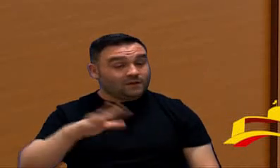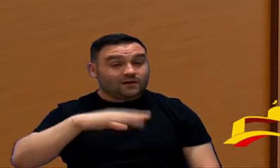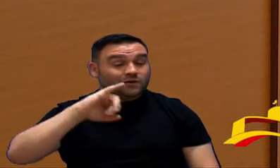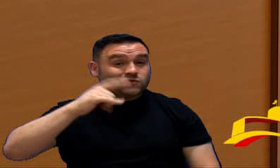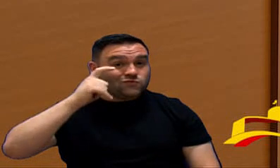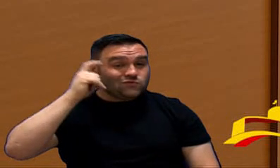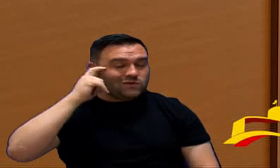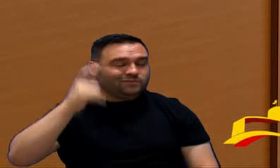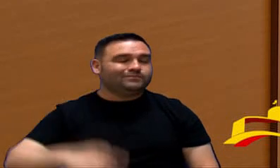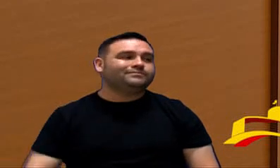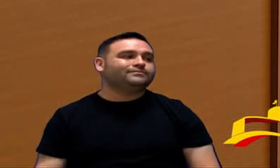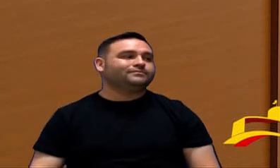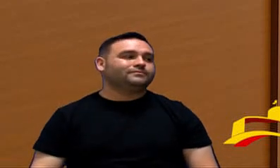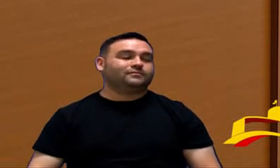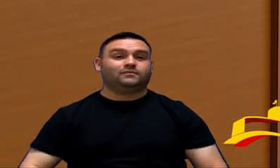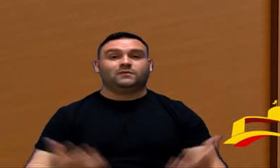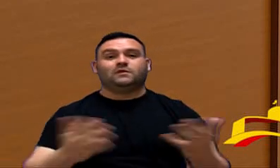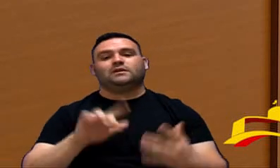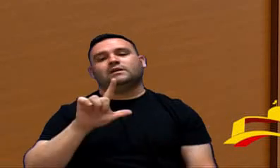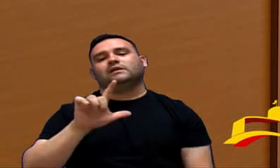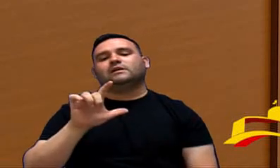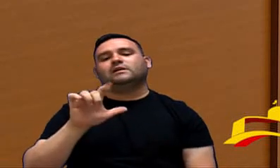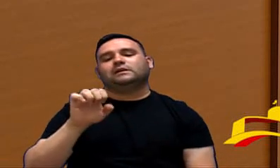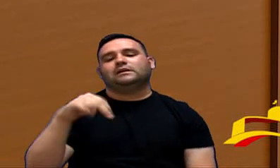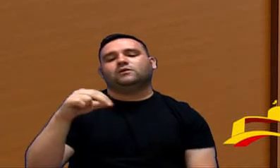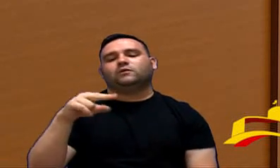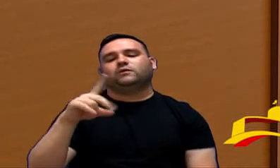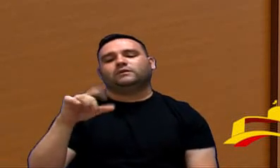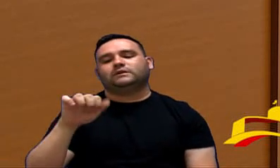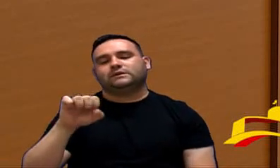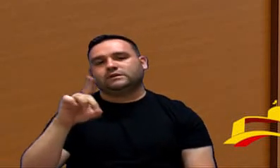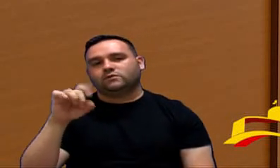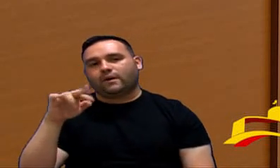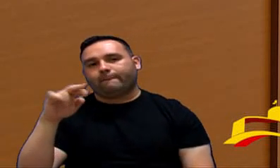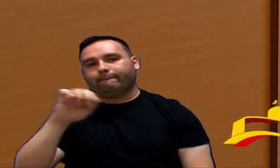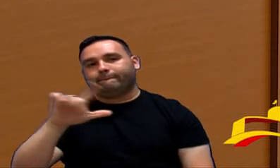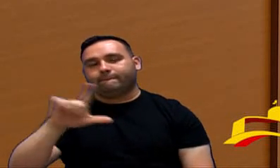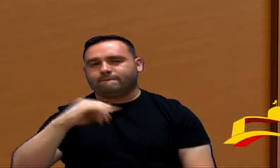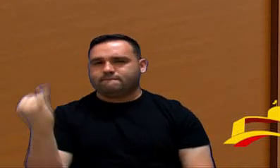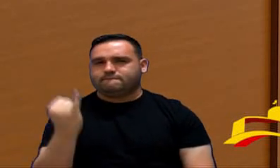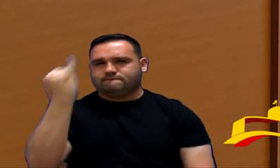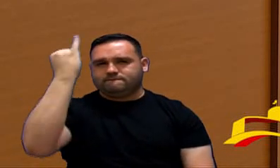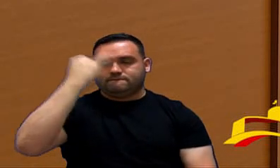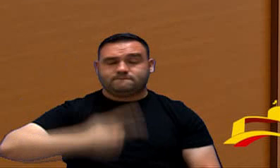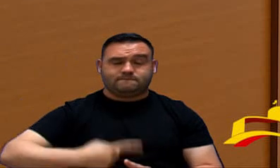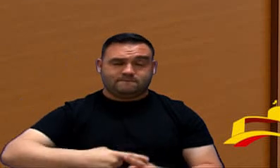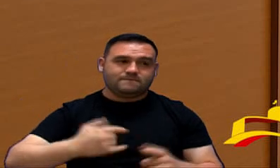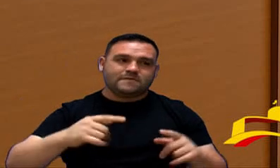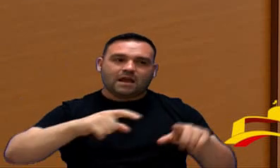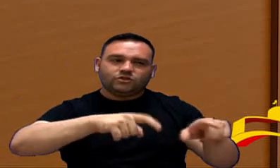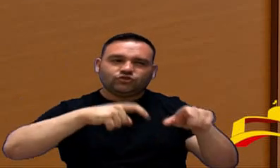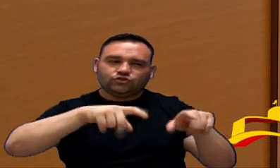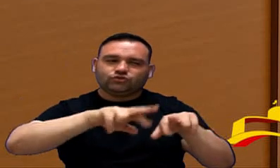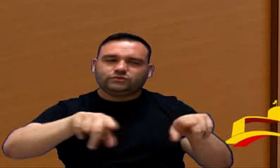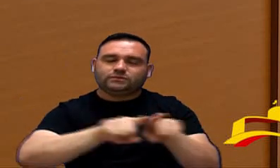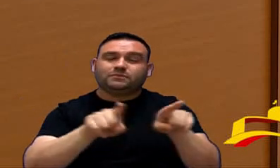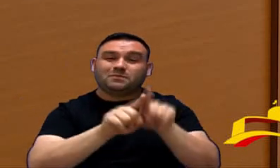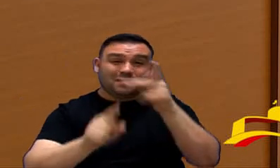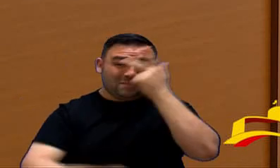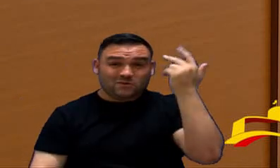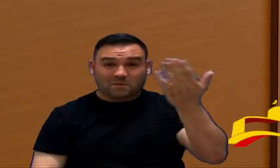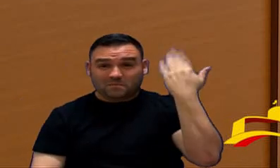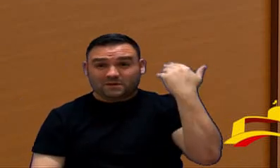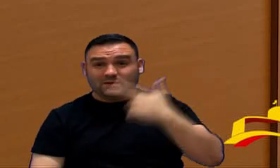João Donizete, líder. Essa Leônidas do Amaral. Ela é uma via importante ali da Rua Presidente, liga para as chácaras, que o pessoal está